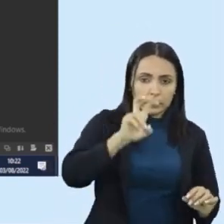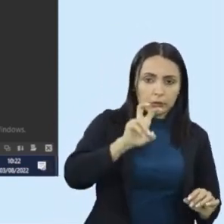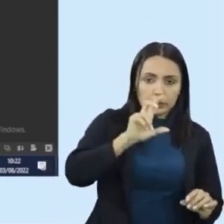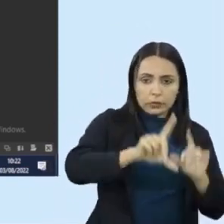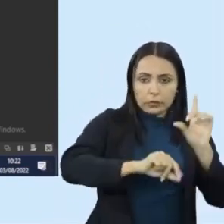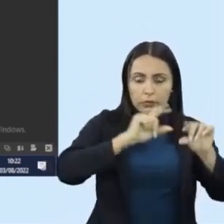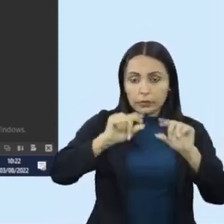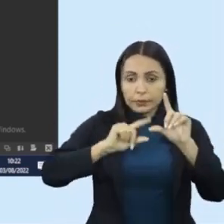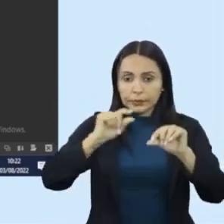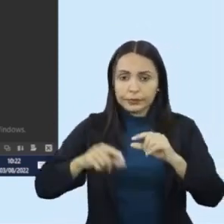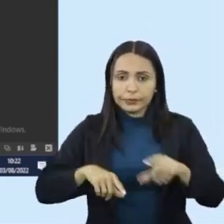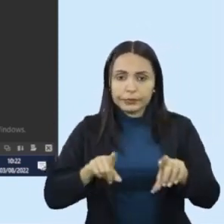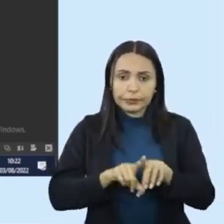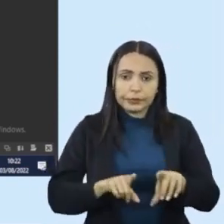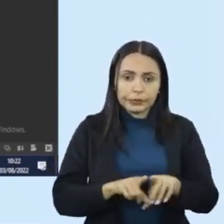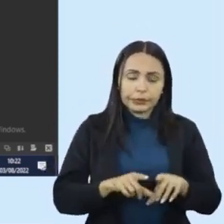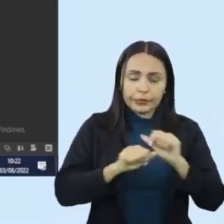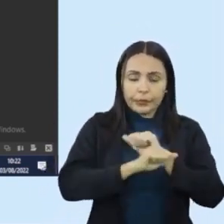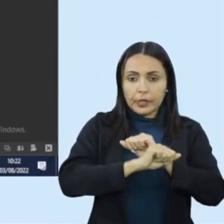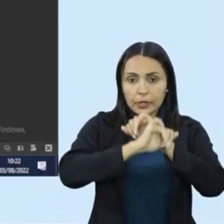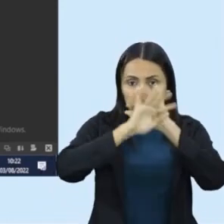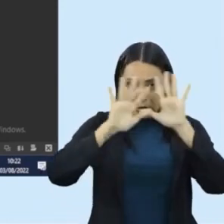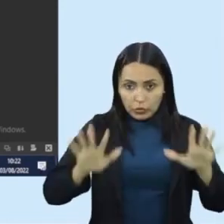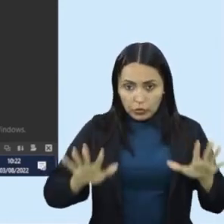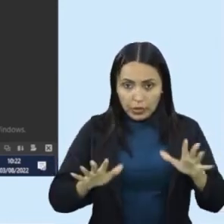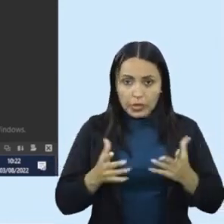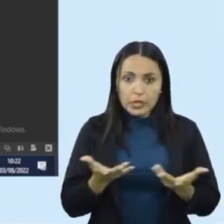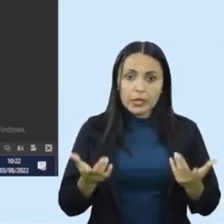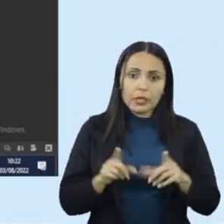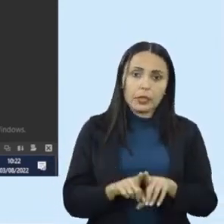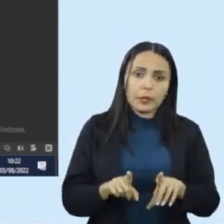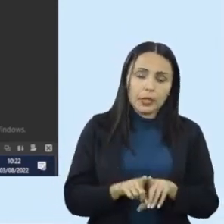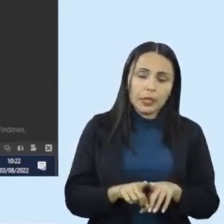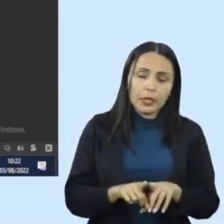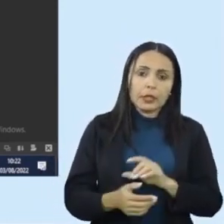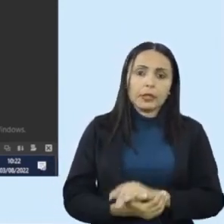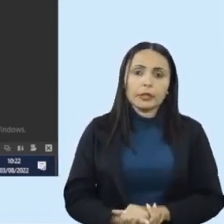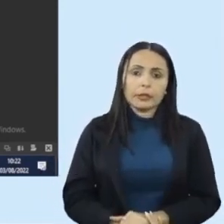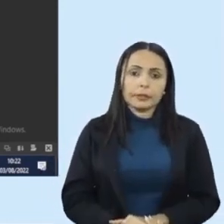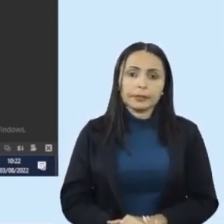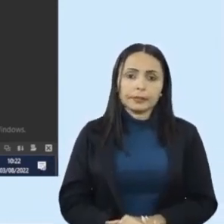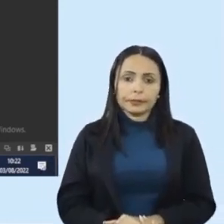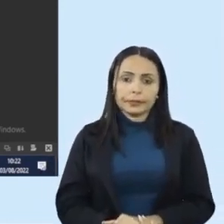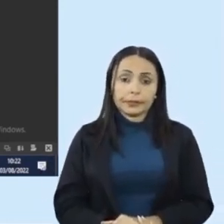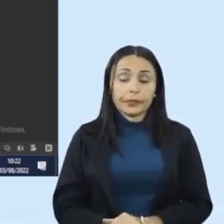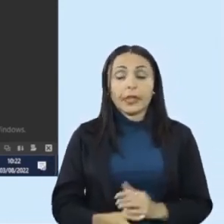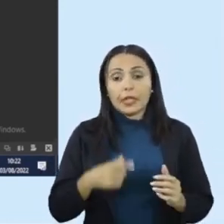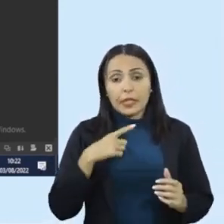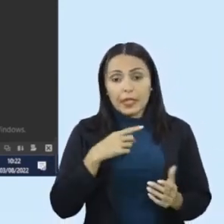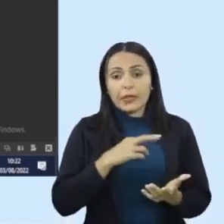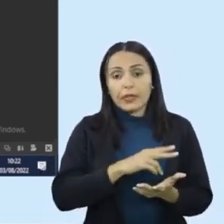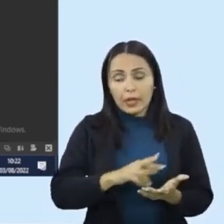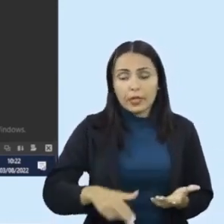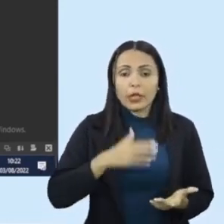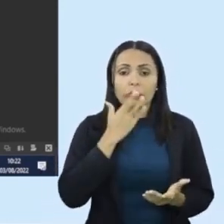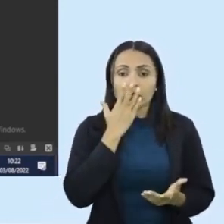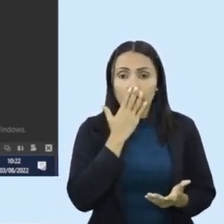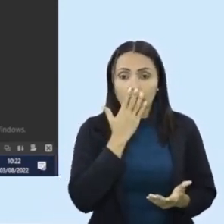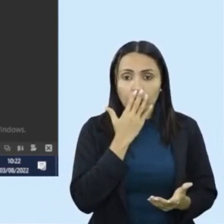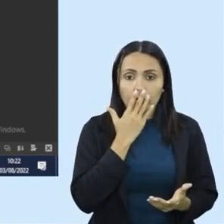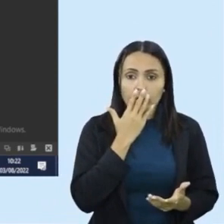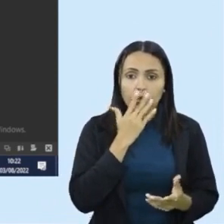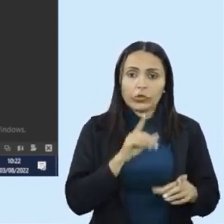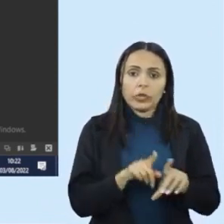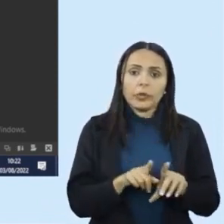opções, e a gente sempre vai deixar em transparência, porque a gente trabalha com a transparência, mas aqui tem a cor de fundo, de frente, o branco, a